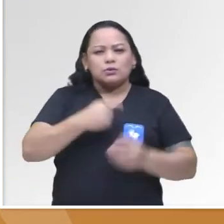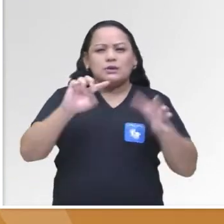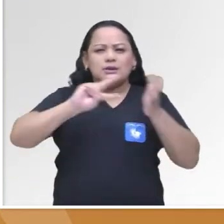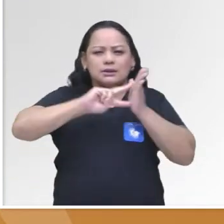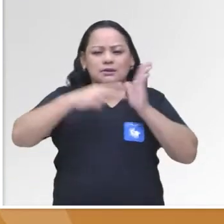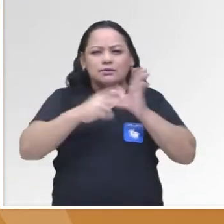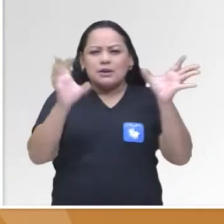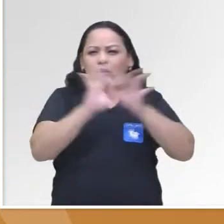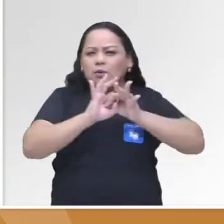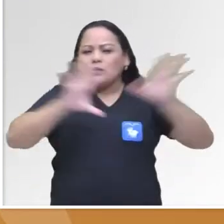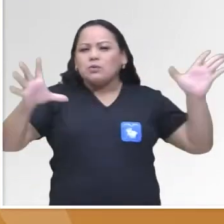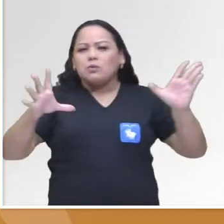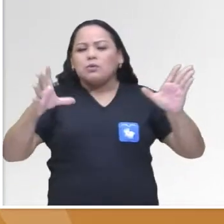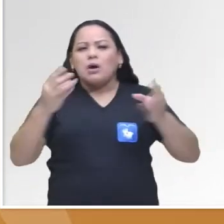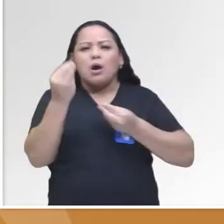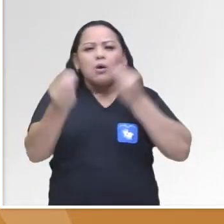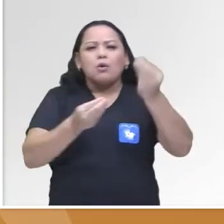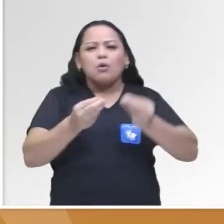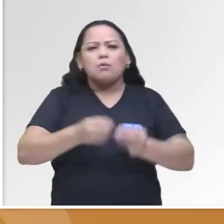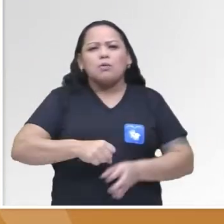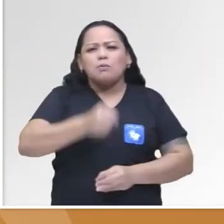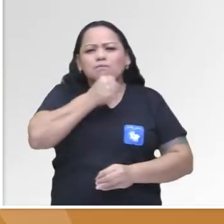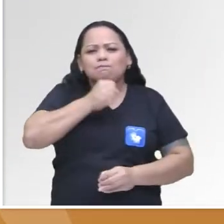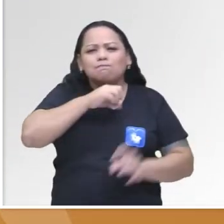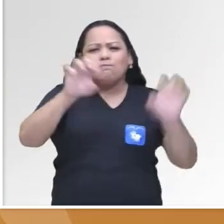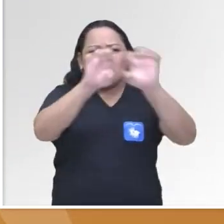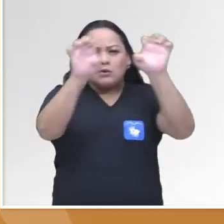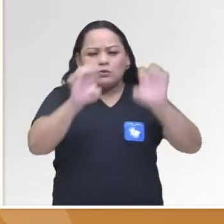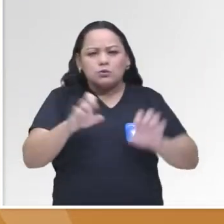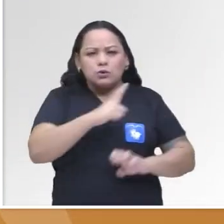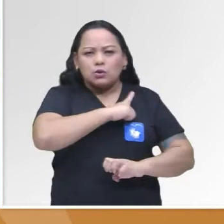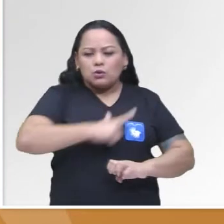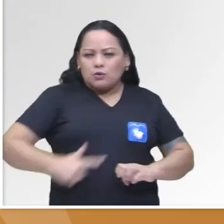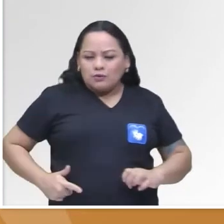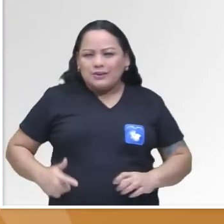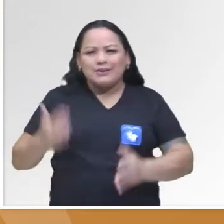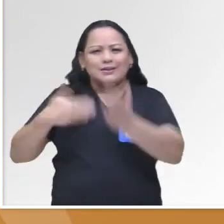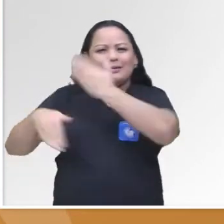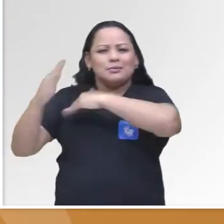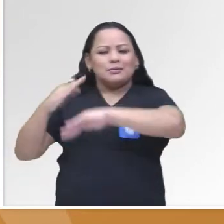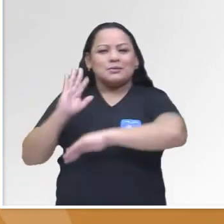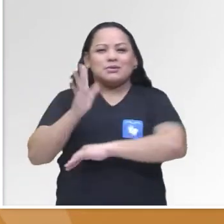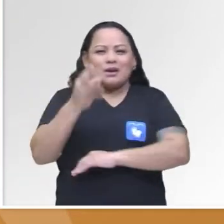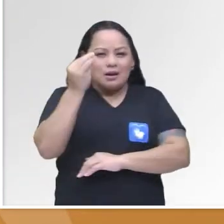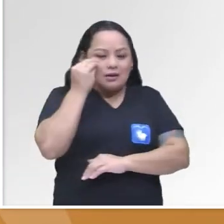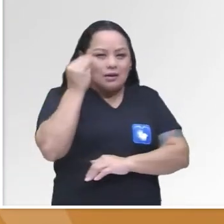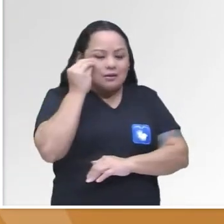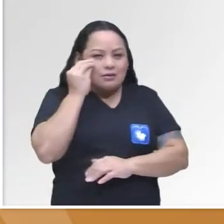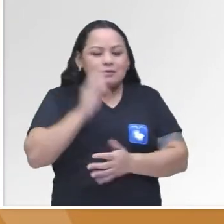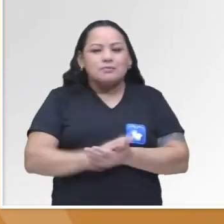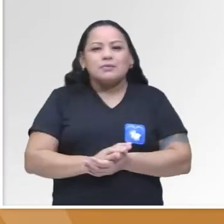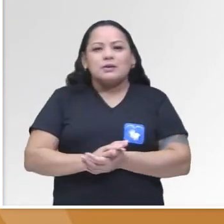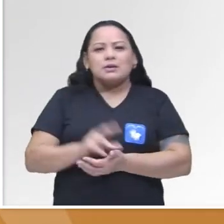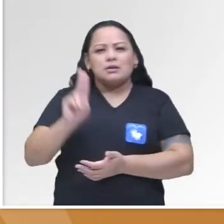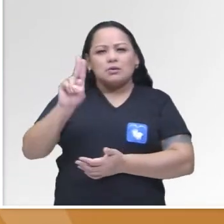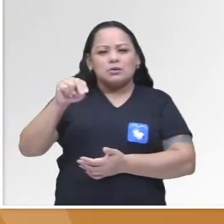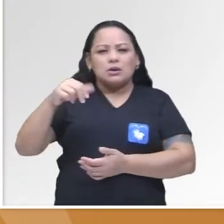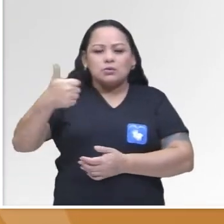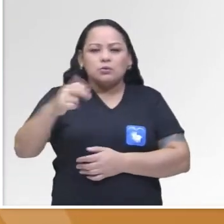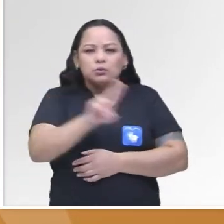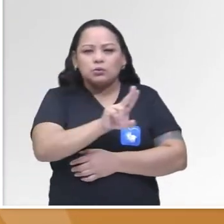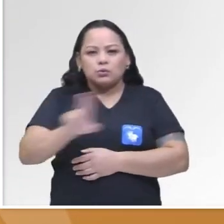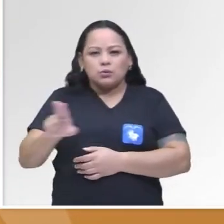com aquela antiga estrutura de governo que a gente já viu anteriormente, tá? Na unidade 1, que